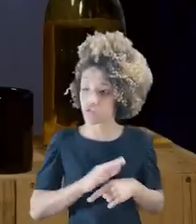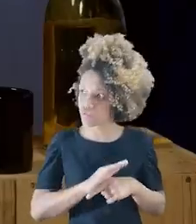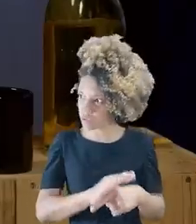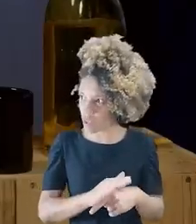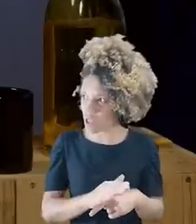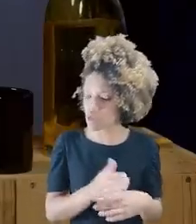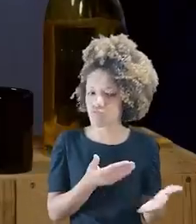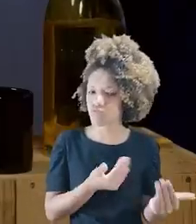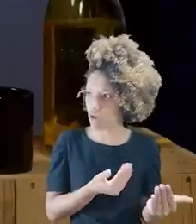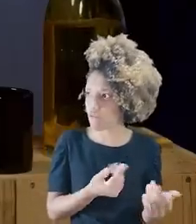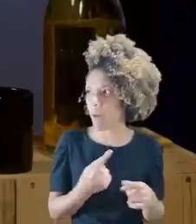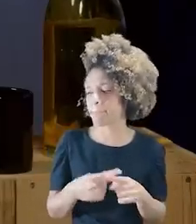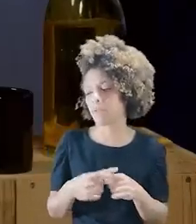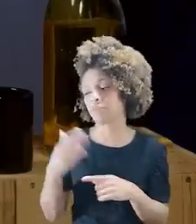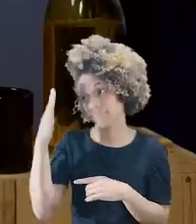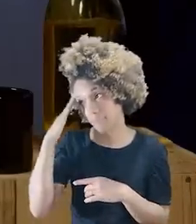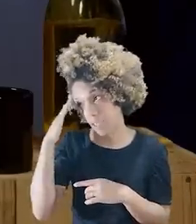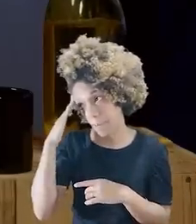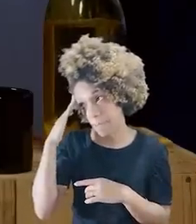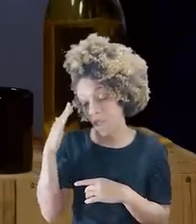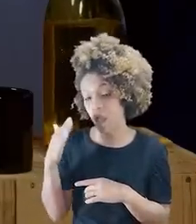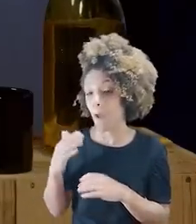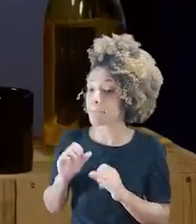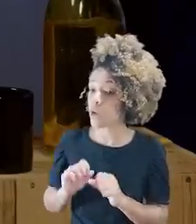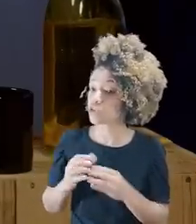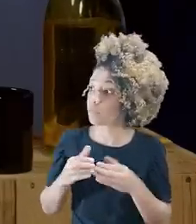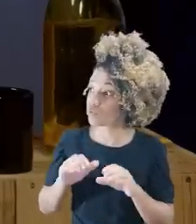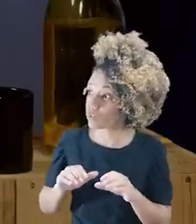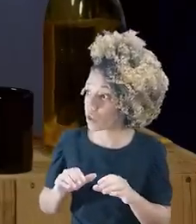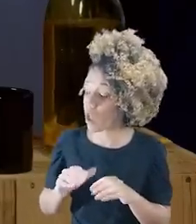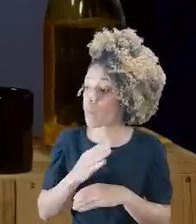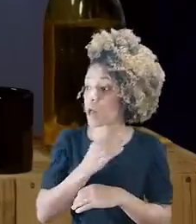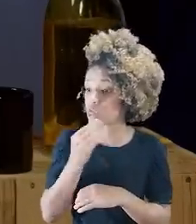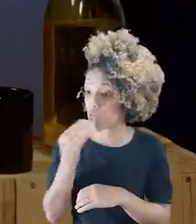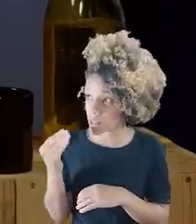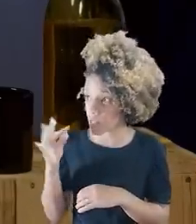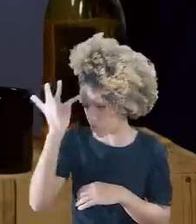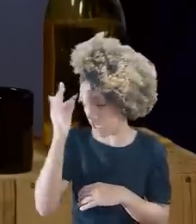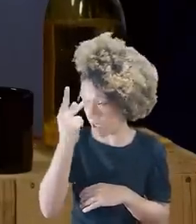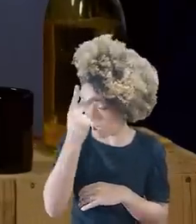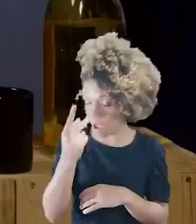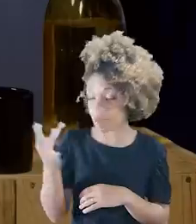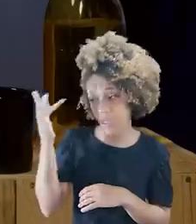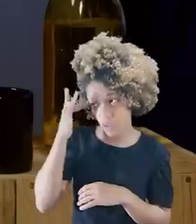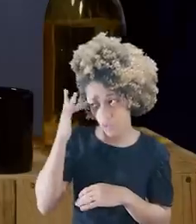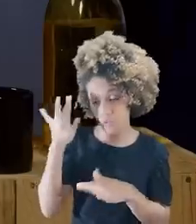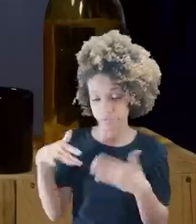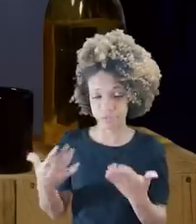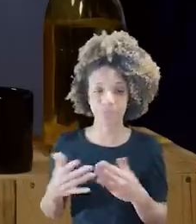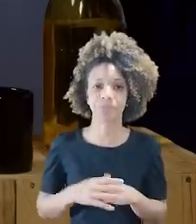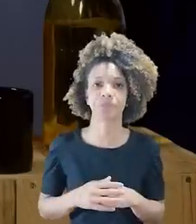o mais cedo possível né porque a gente sabe o quanto que isso pode prejudicar num adolescente o tdg e num num adulto enfim